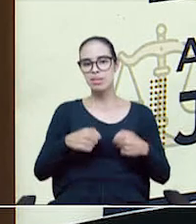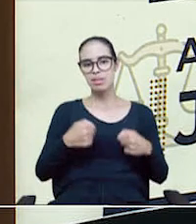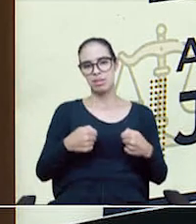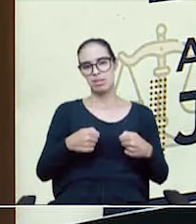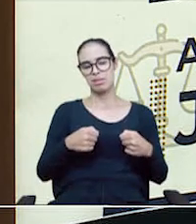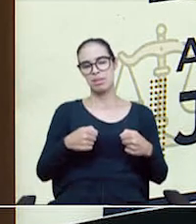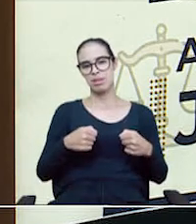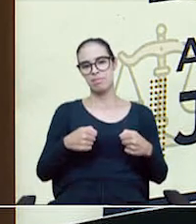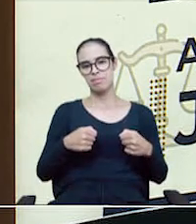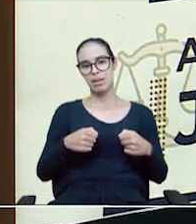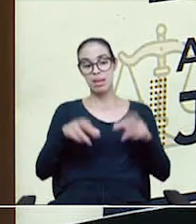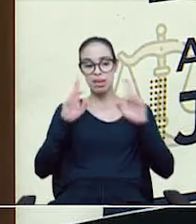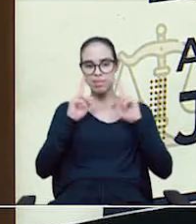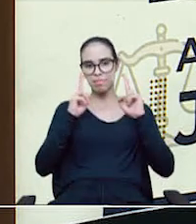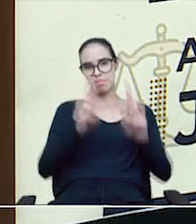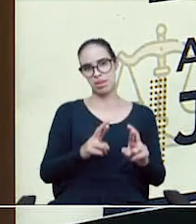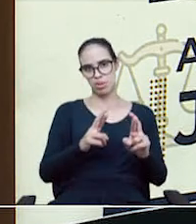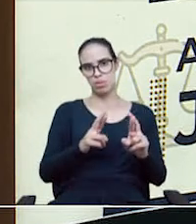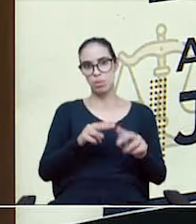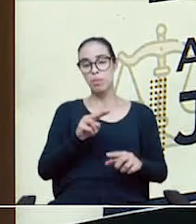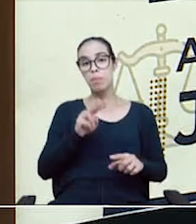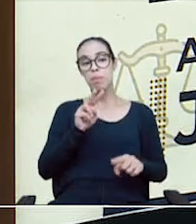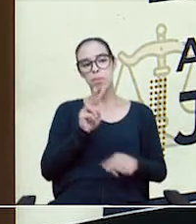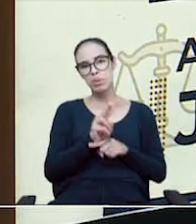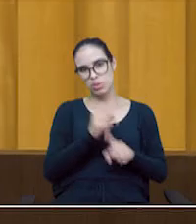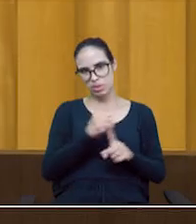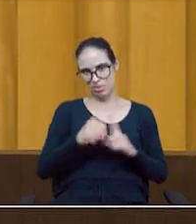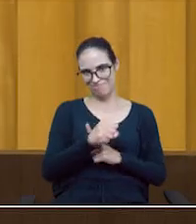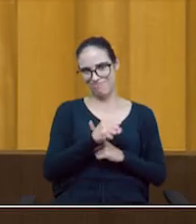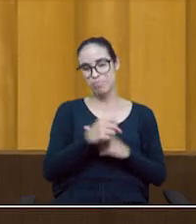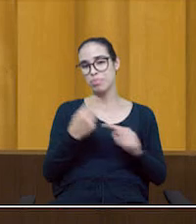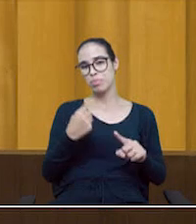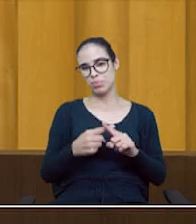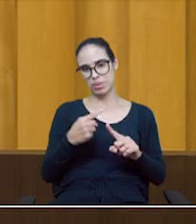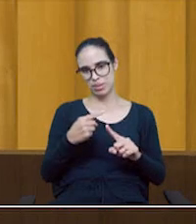do respeito ao interesse público. Afinal de contas,